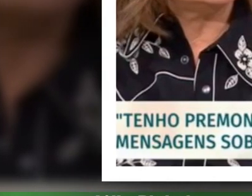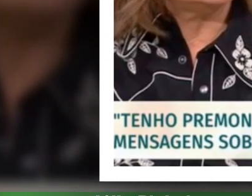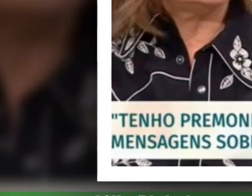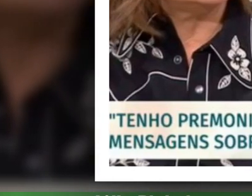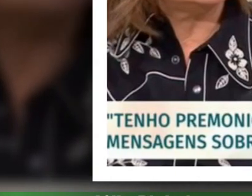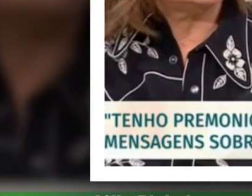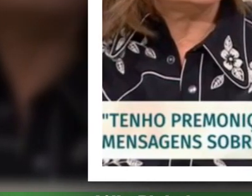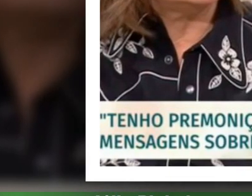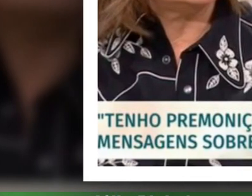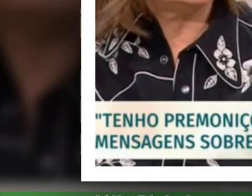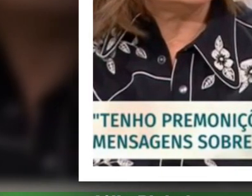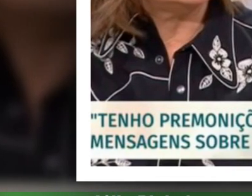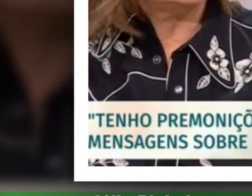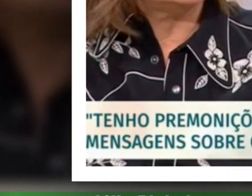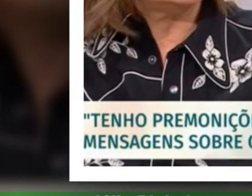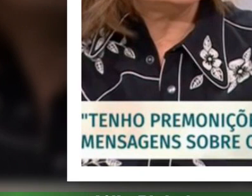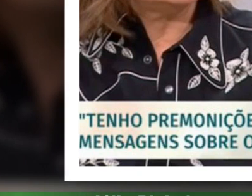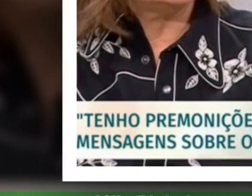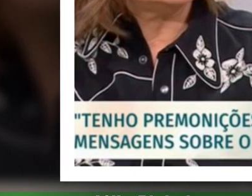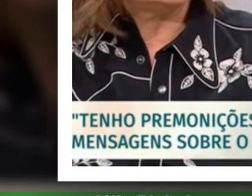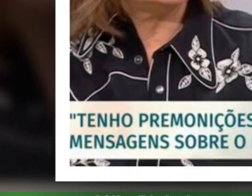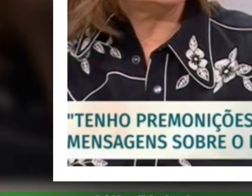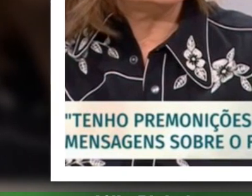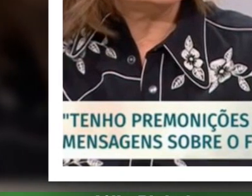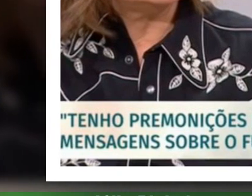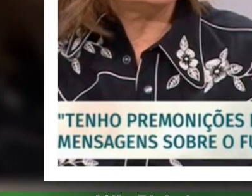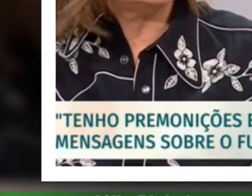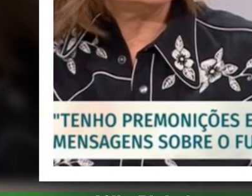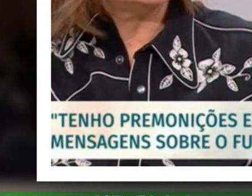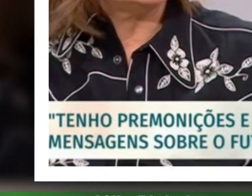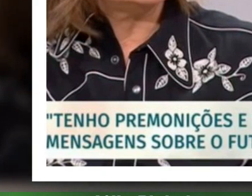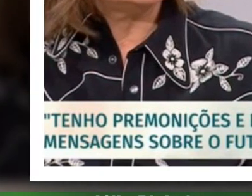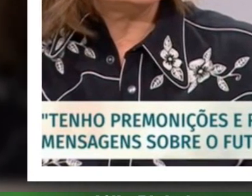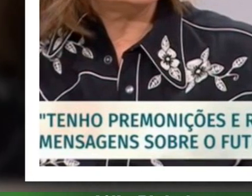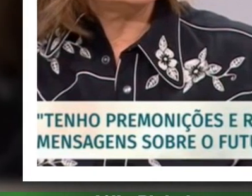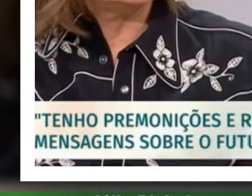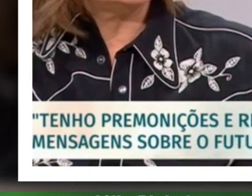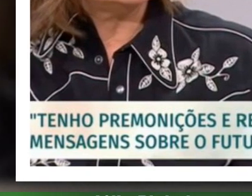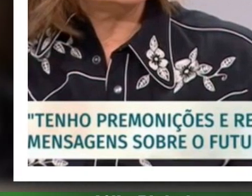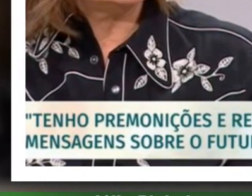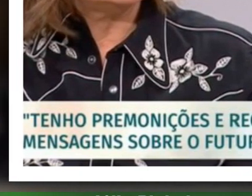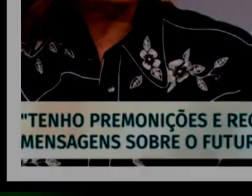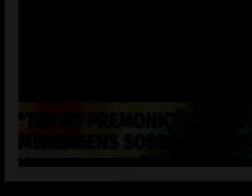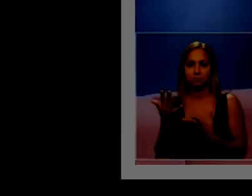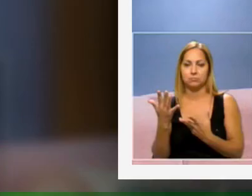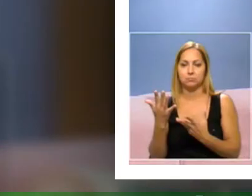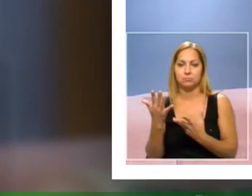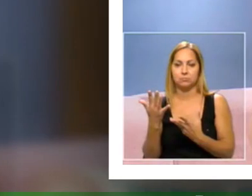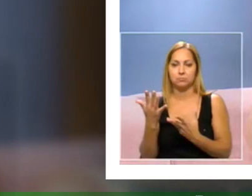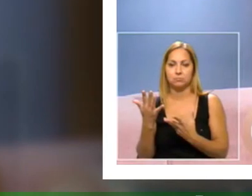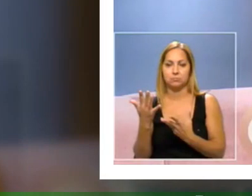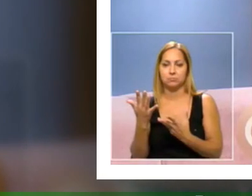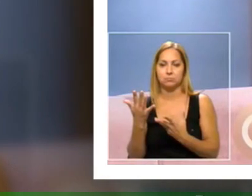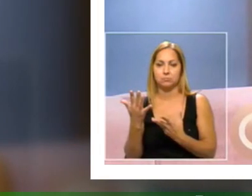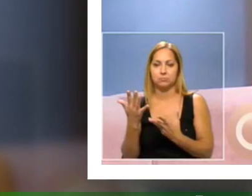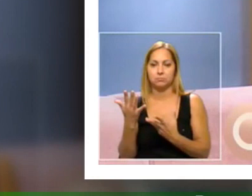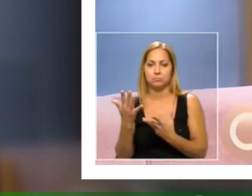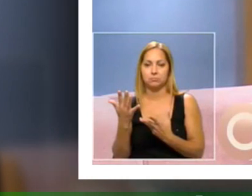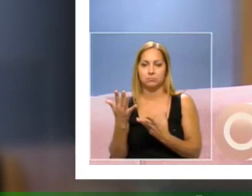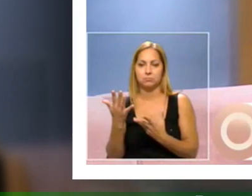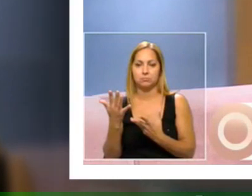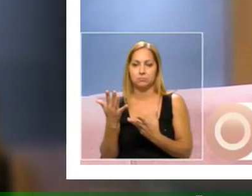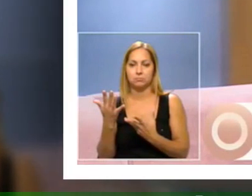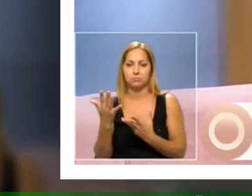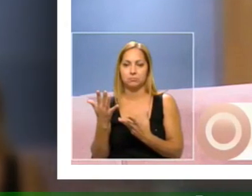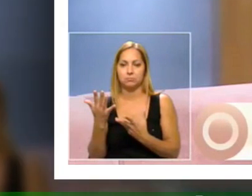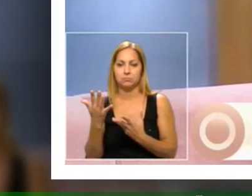Alves, mais conhecida na cidade do Porto como Santinha, no programa das tardes da SIC. De acordo com a intuição